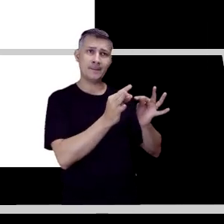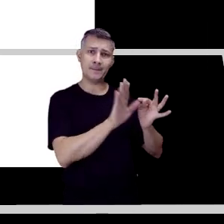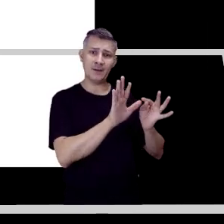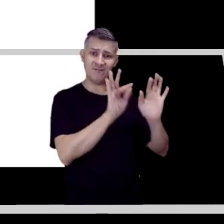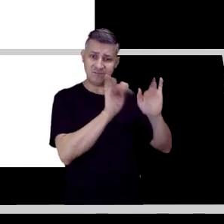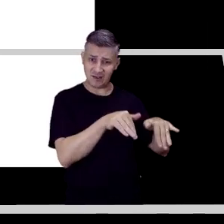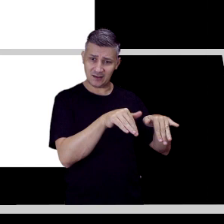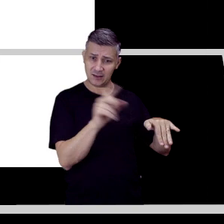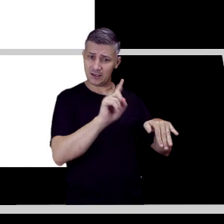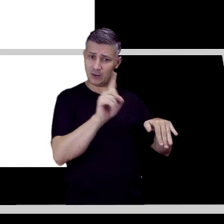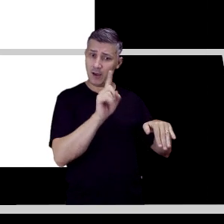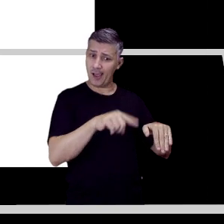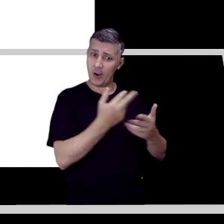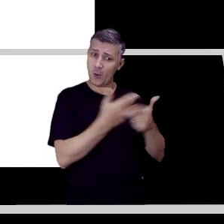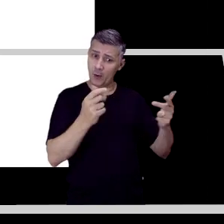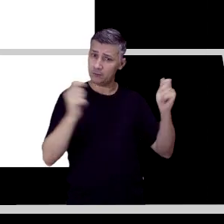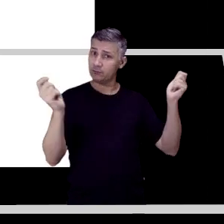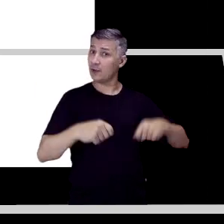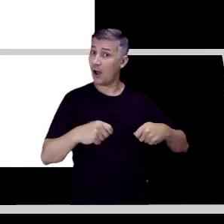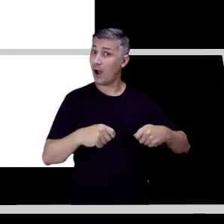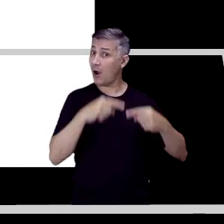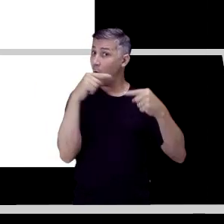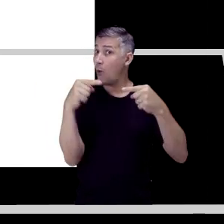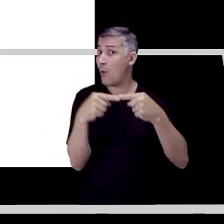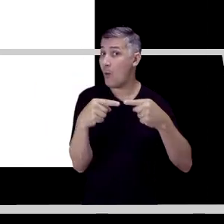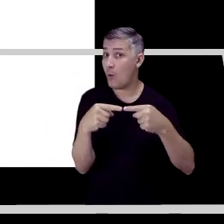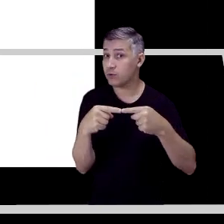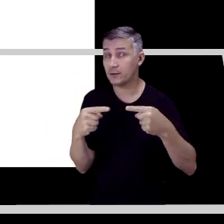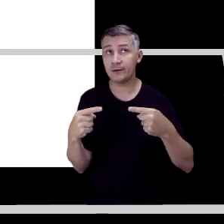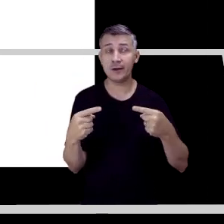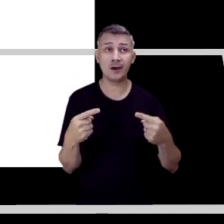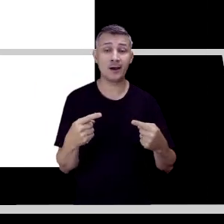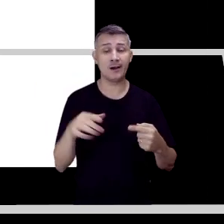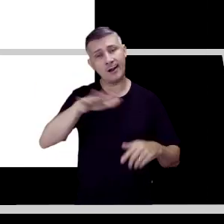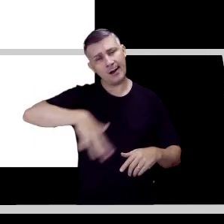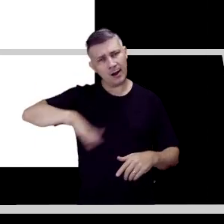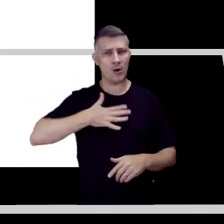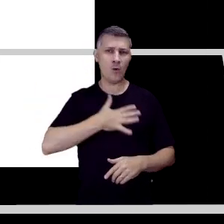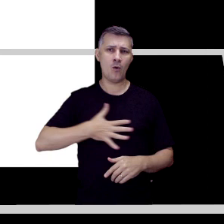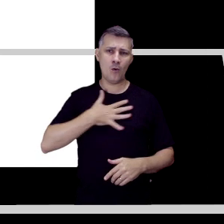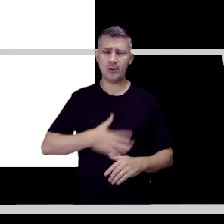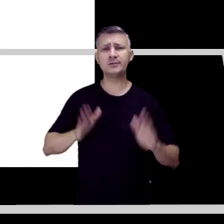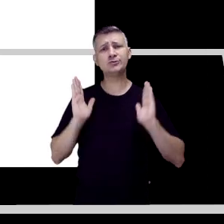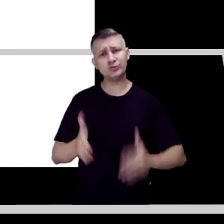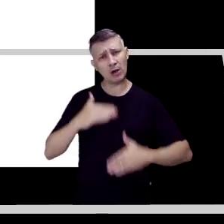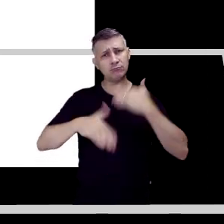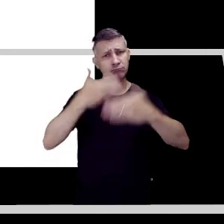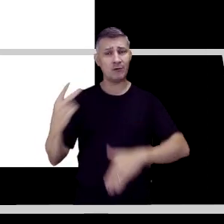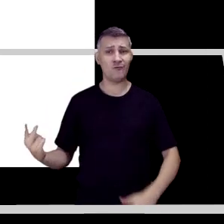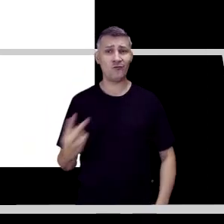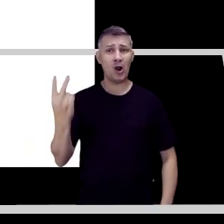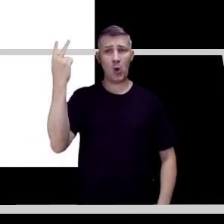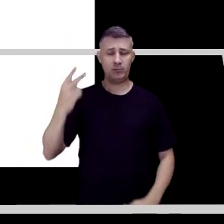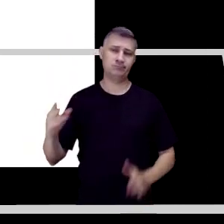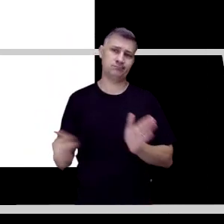um fim em si mesmo, mas algo que possa de fato servir ao que a gente já tem